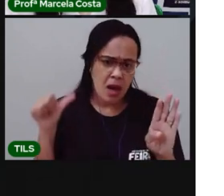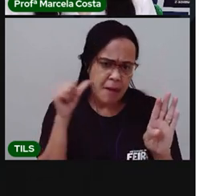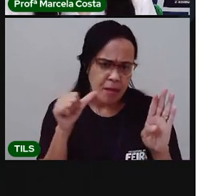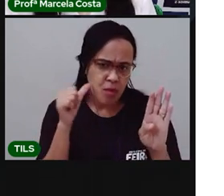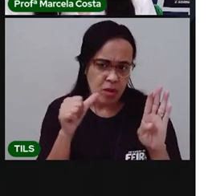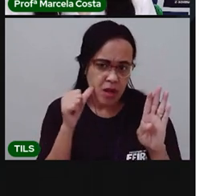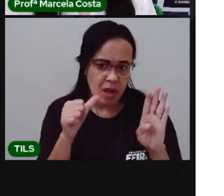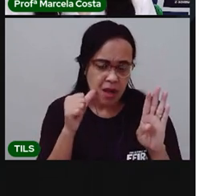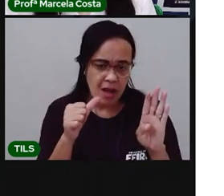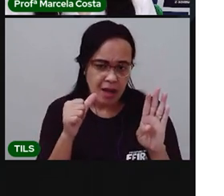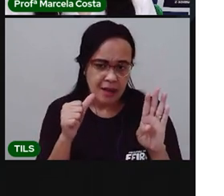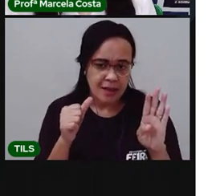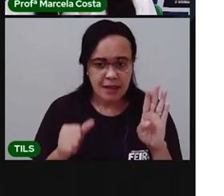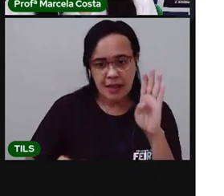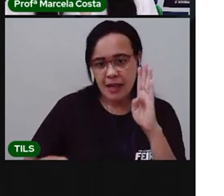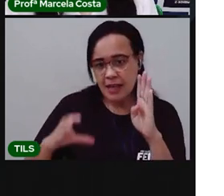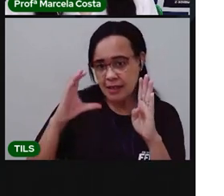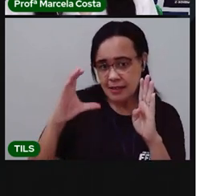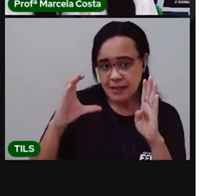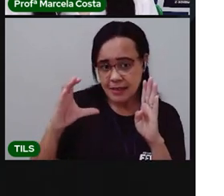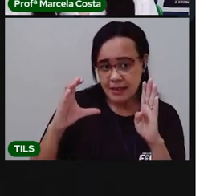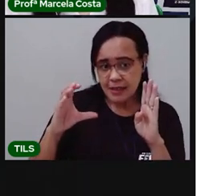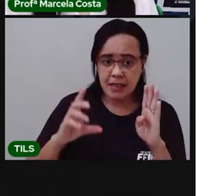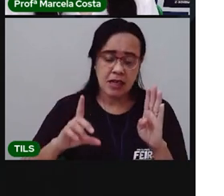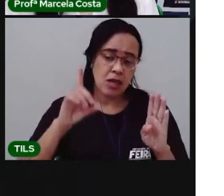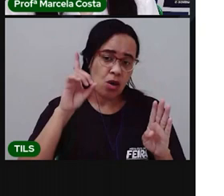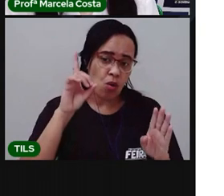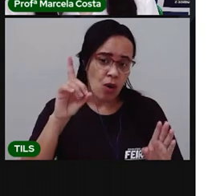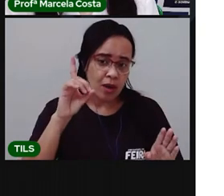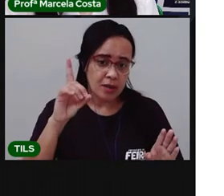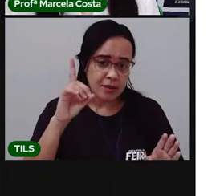será que é a C ou é a D?